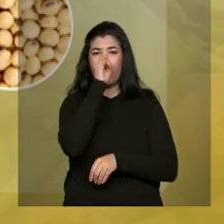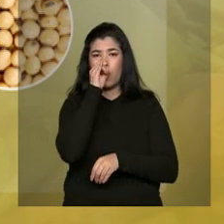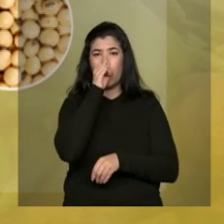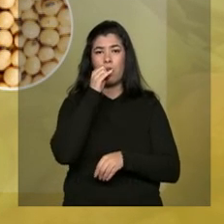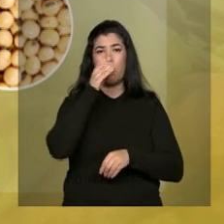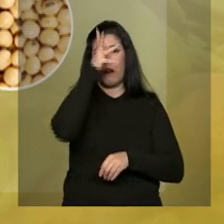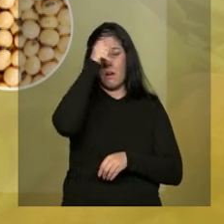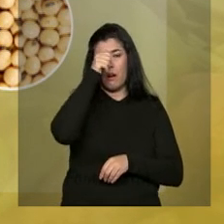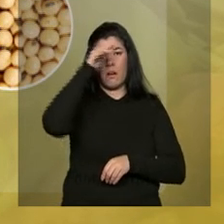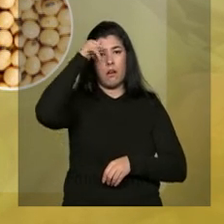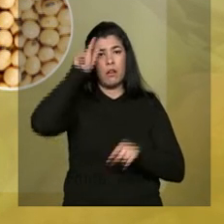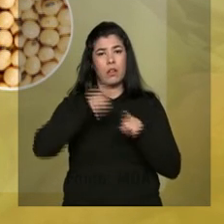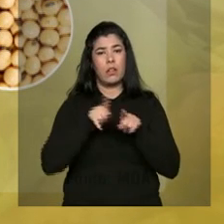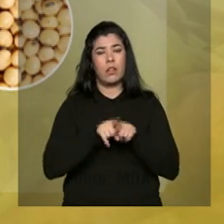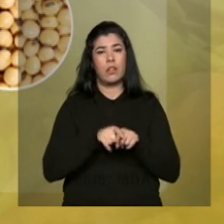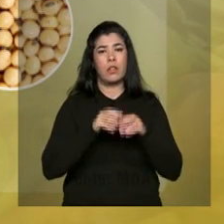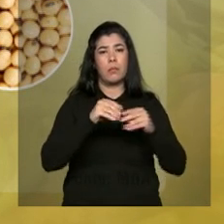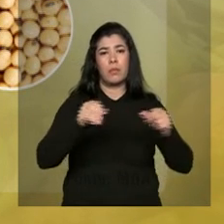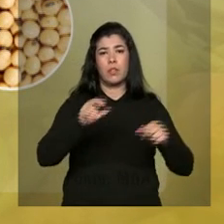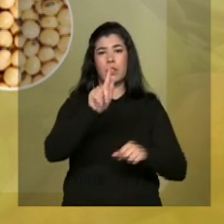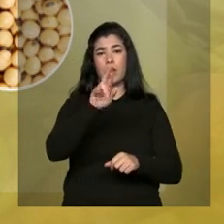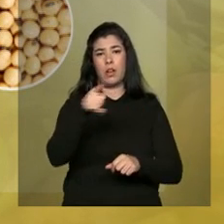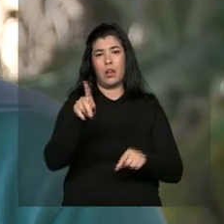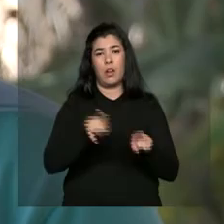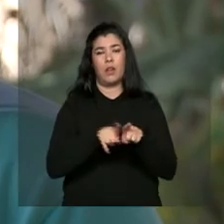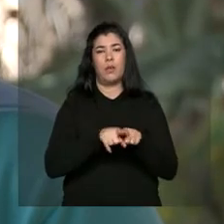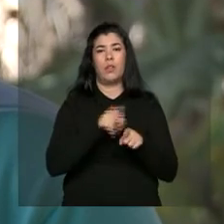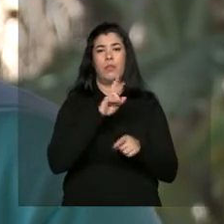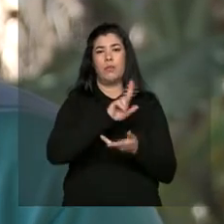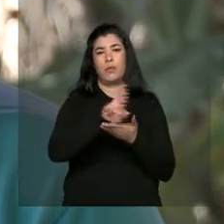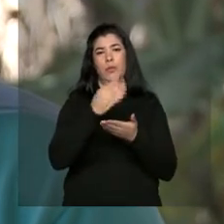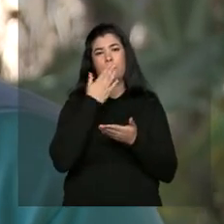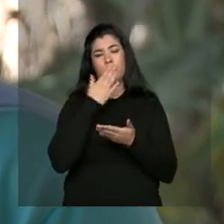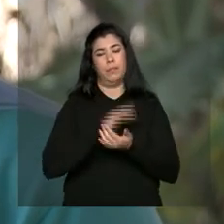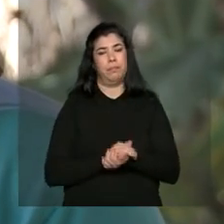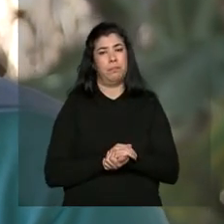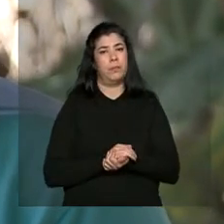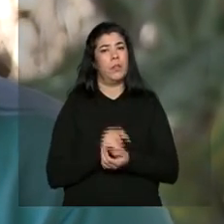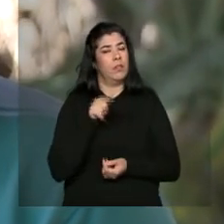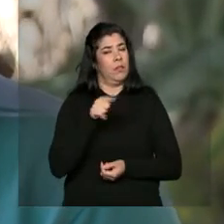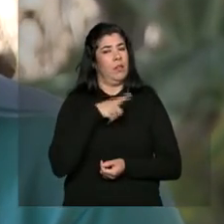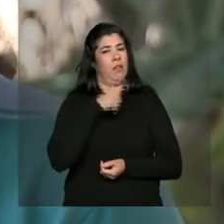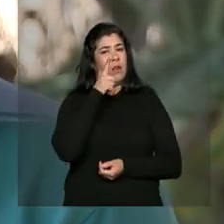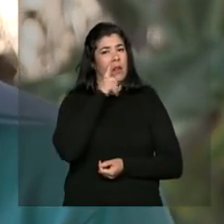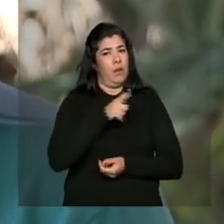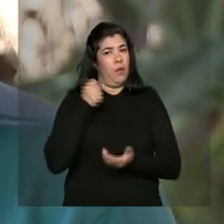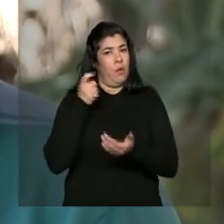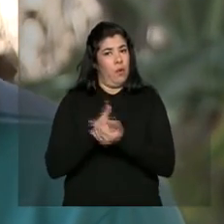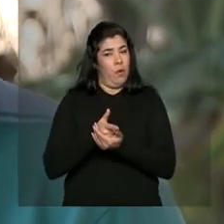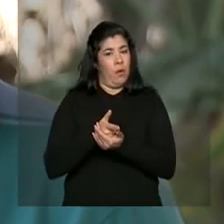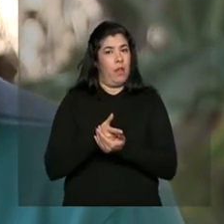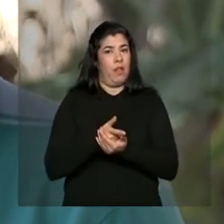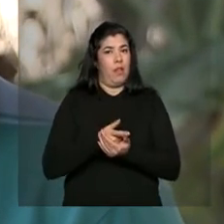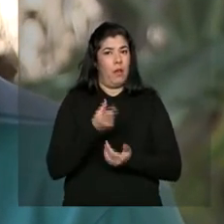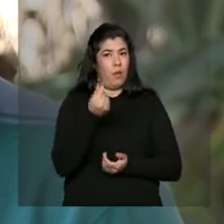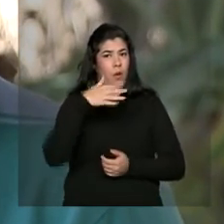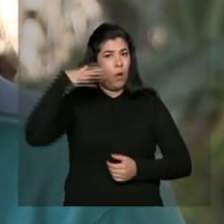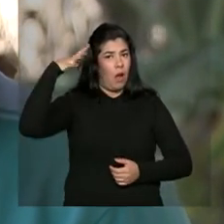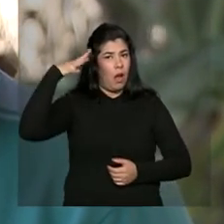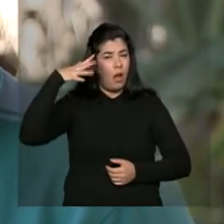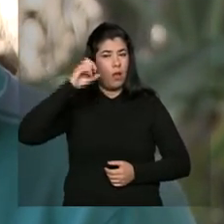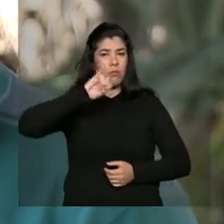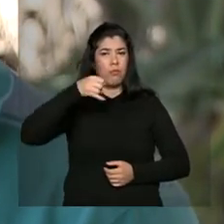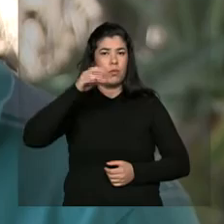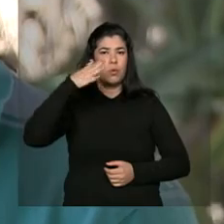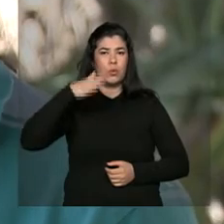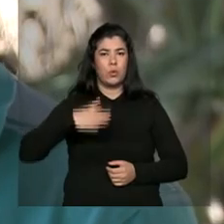além da plantação de grãos e outros produtos. Você consegue adquirir um bem no valor alto, pagando bem pouco juro, né?